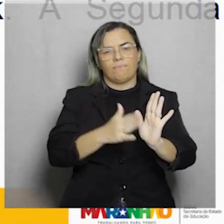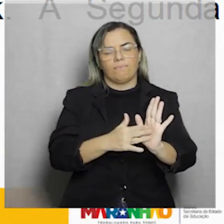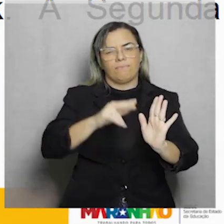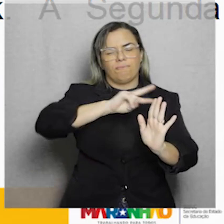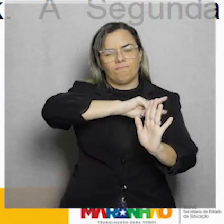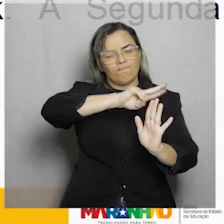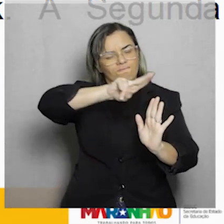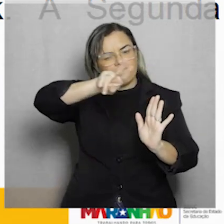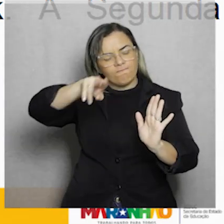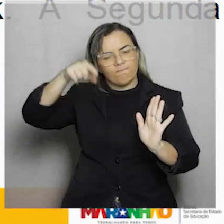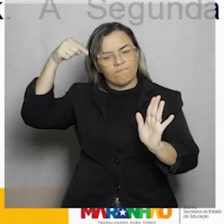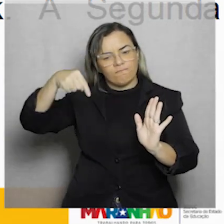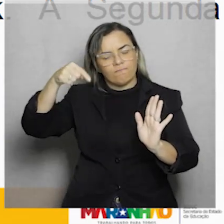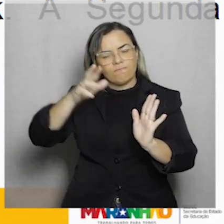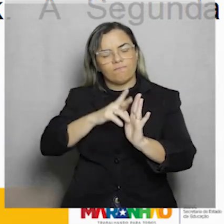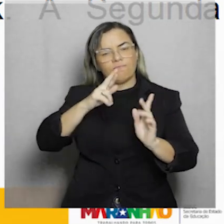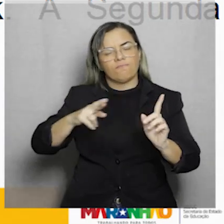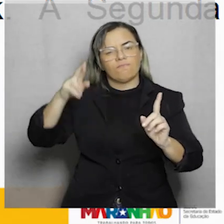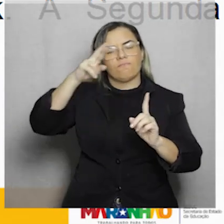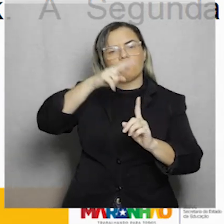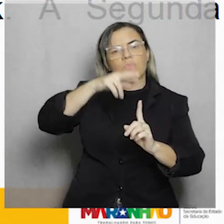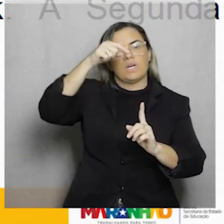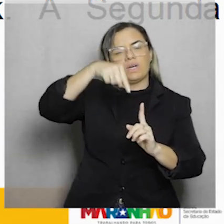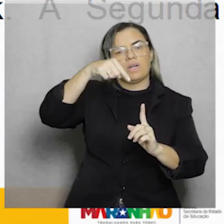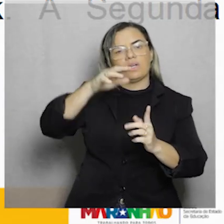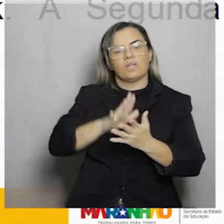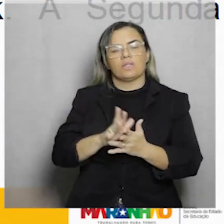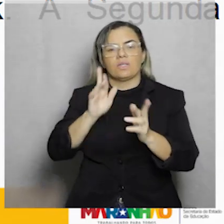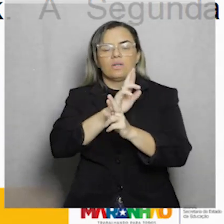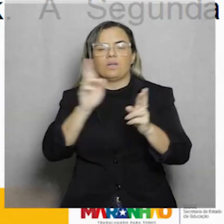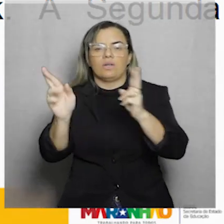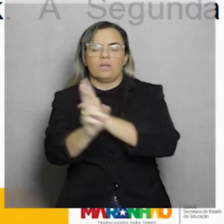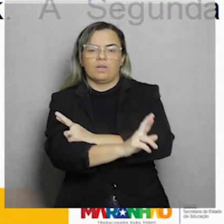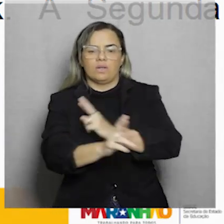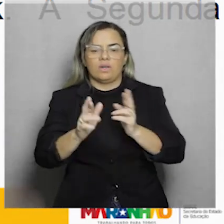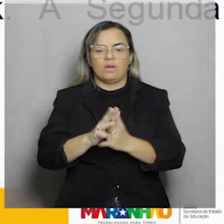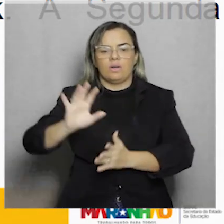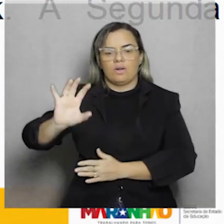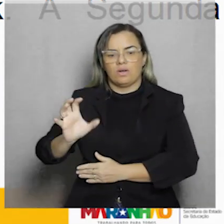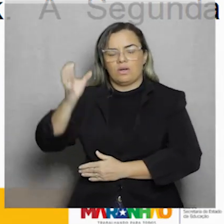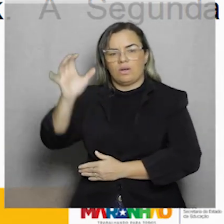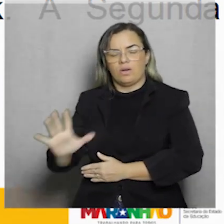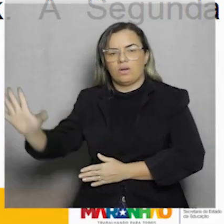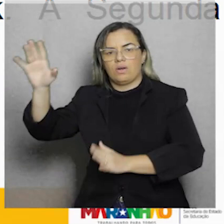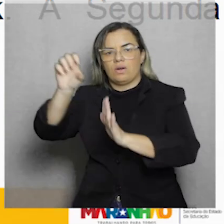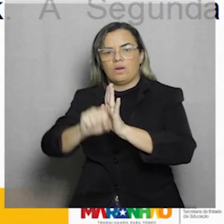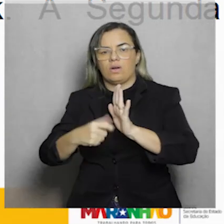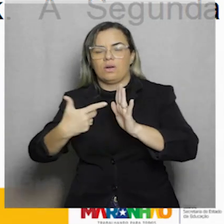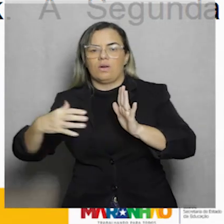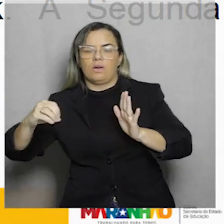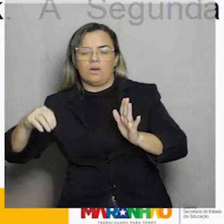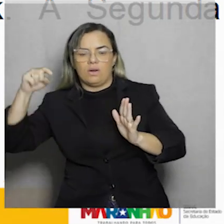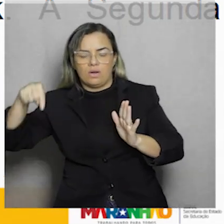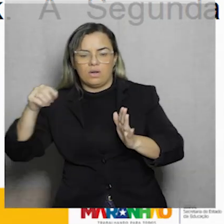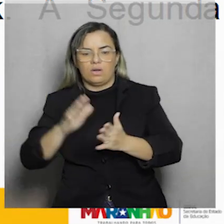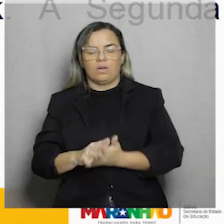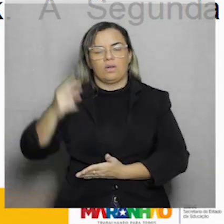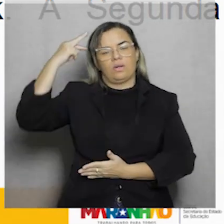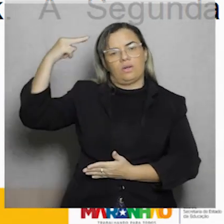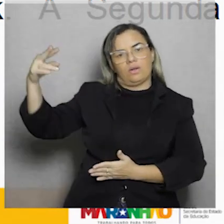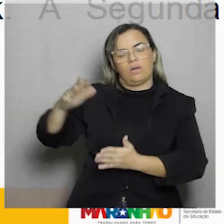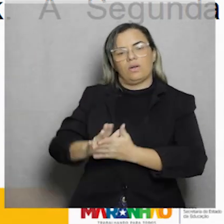elementos referentes a um dos grandes acontecimentos da Europa no século XX, dessa história contemporânea